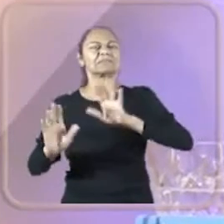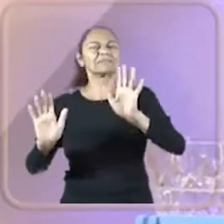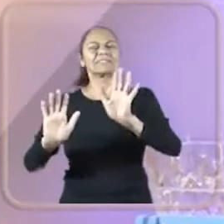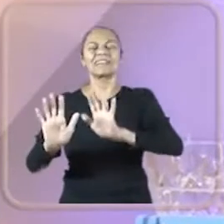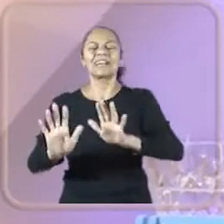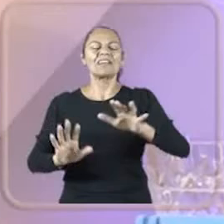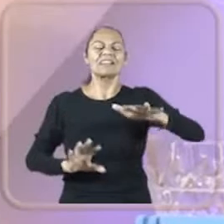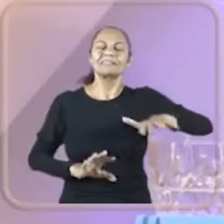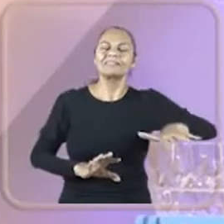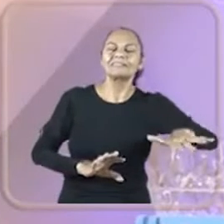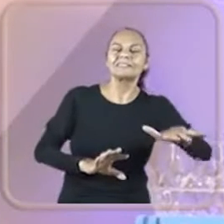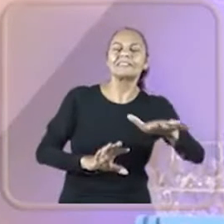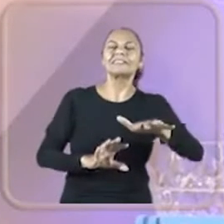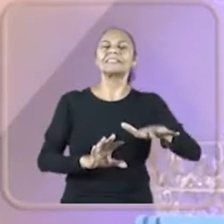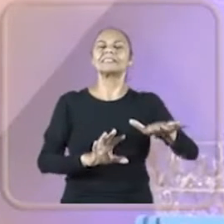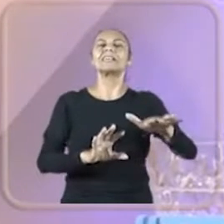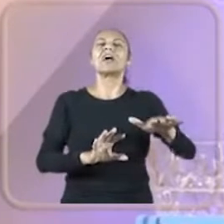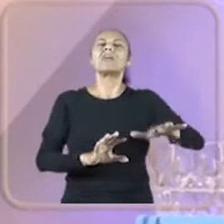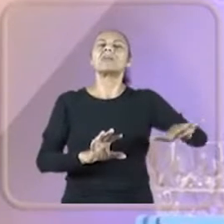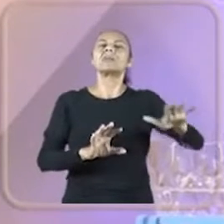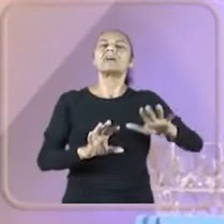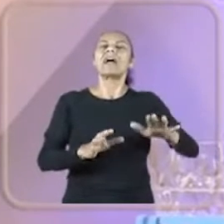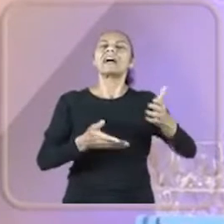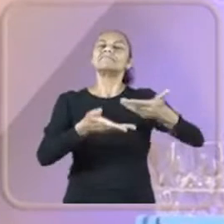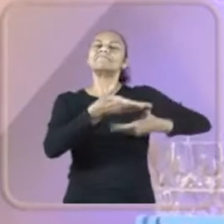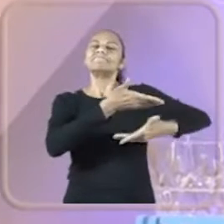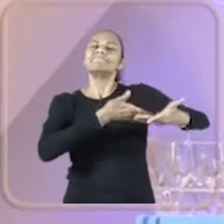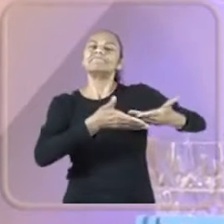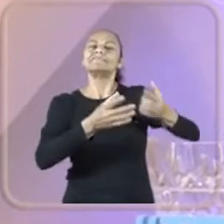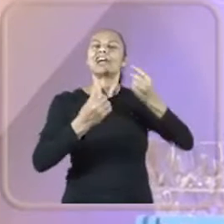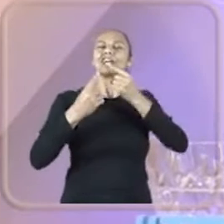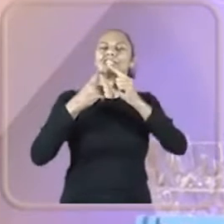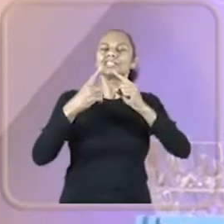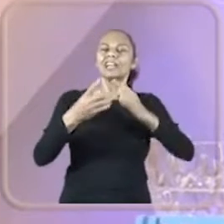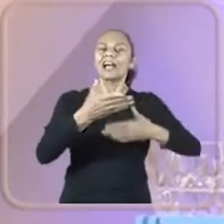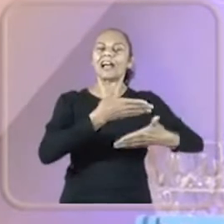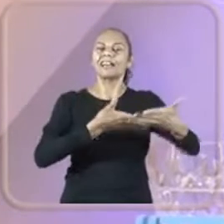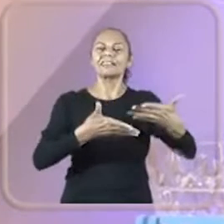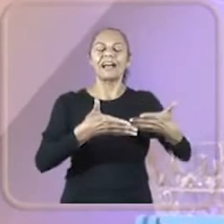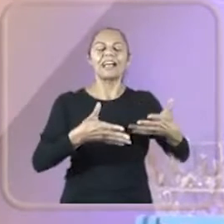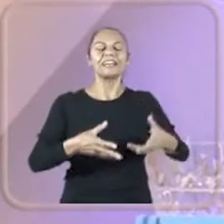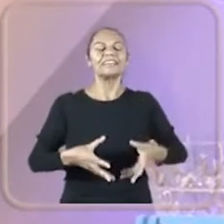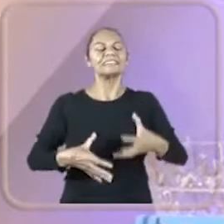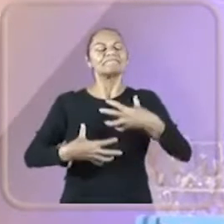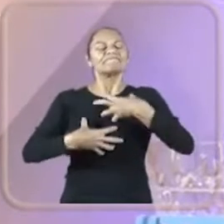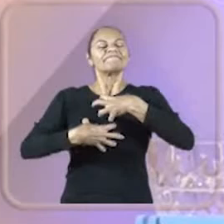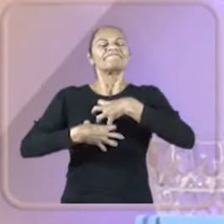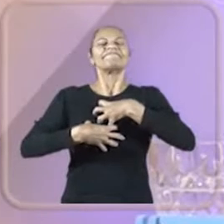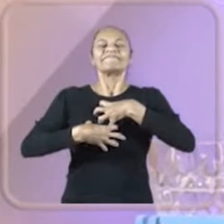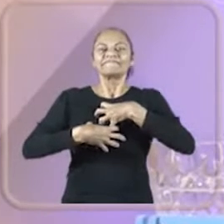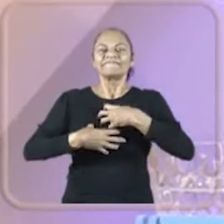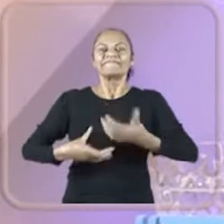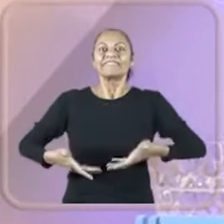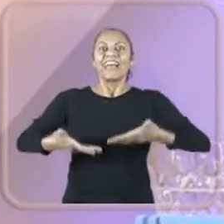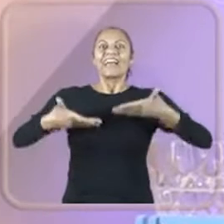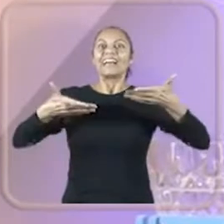além disso. Então é isso que a gente tem buscado, né? Todas as ações nossas, elas buscam uma sinergia